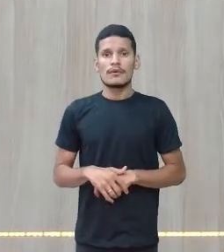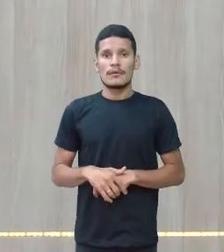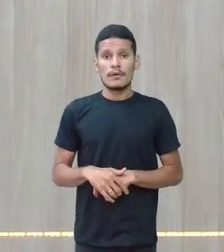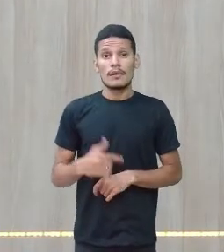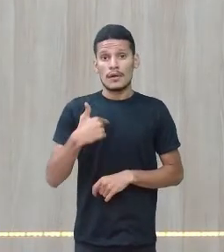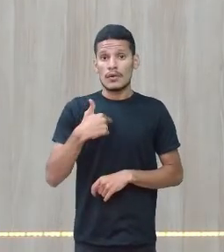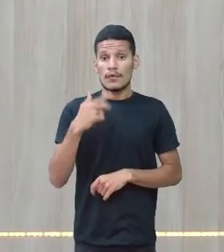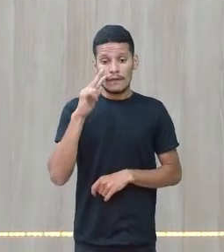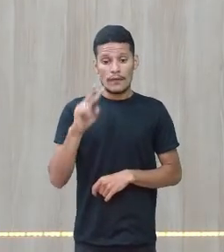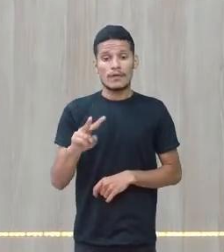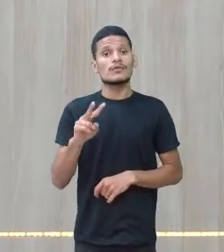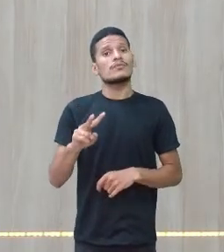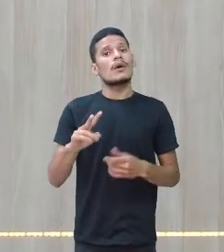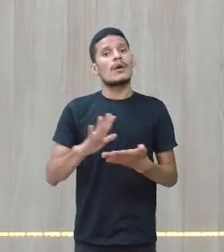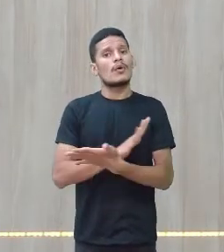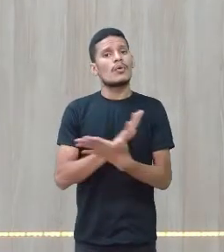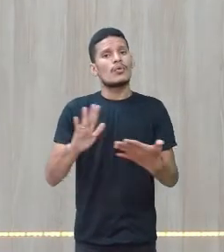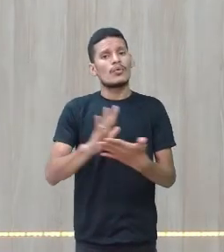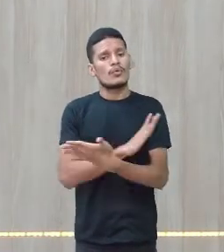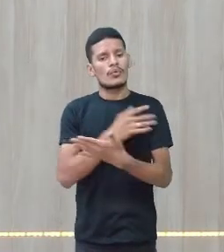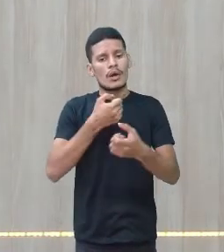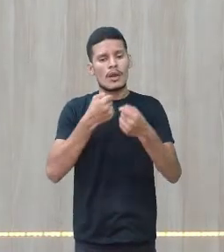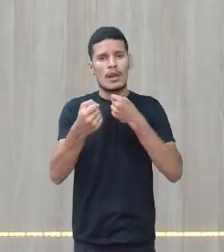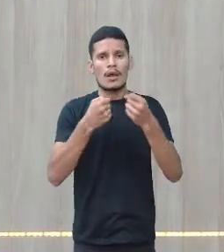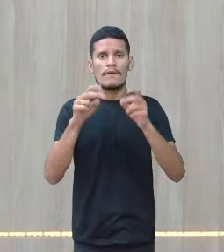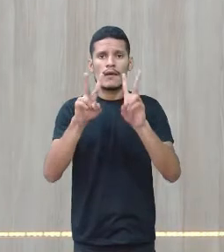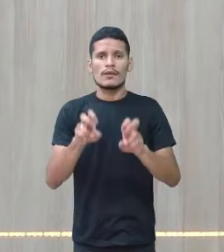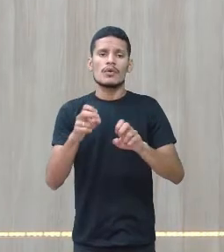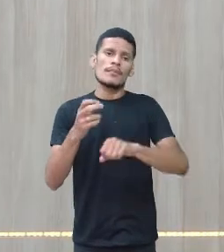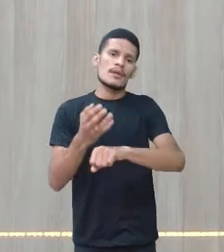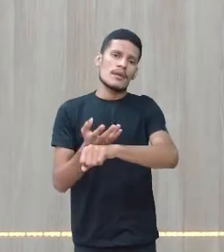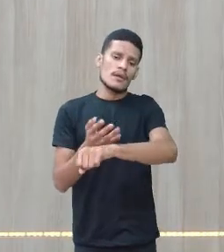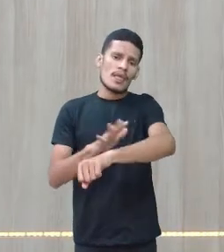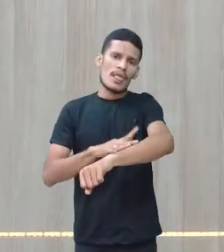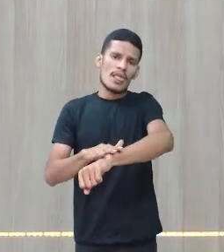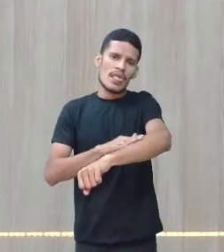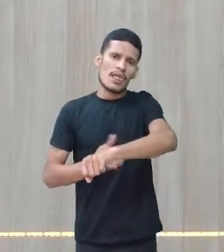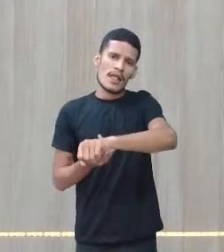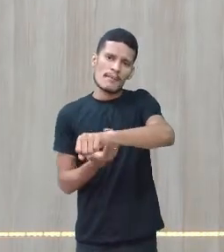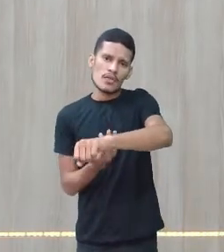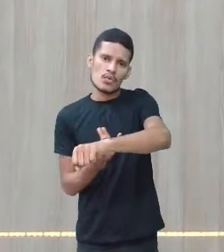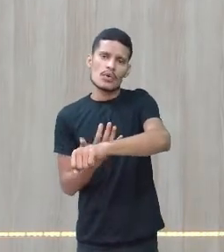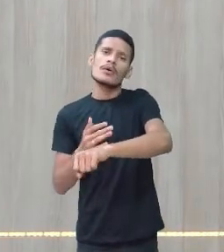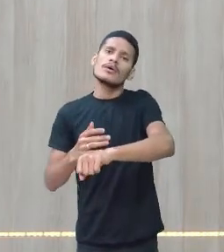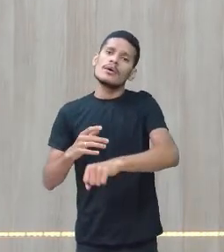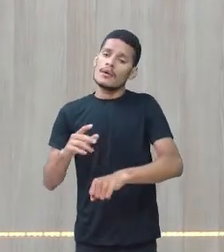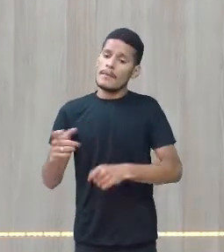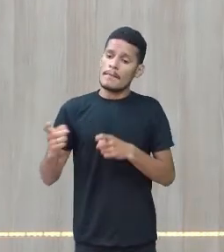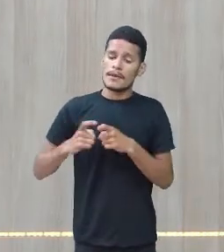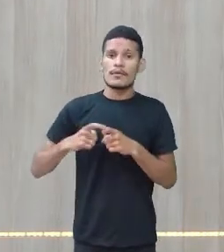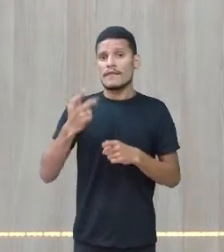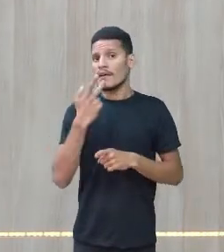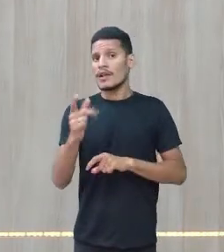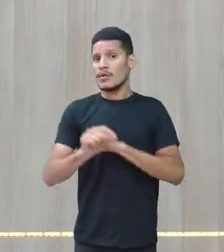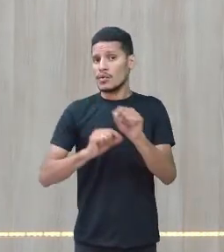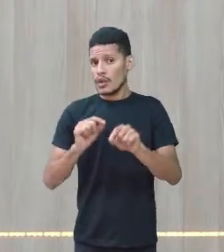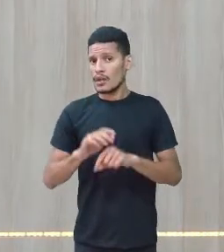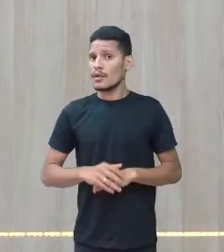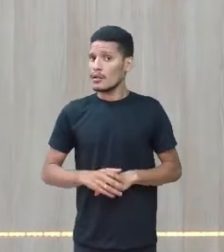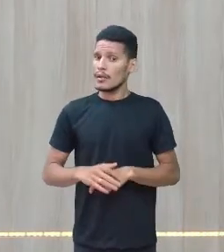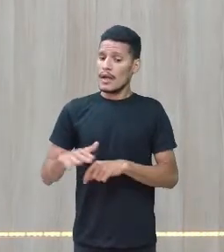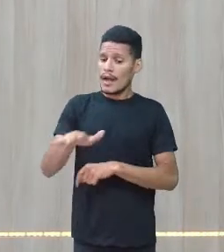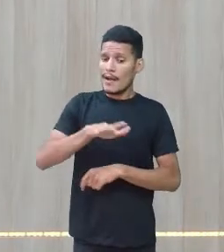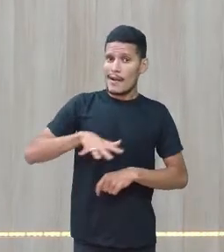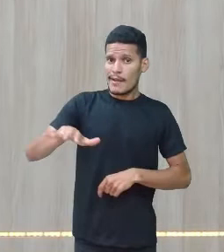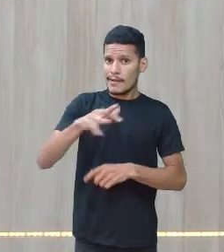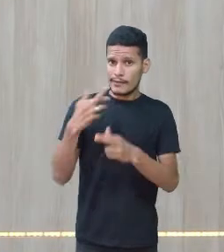quando vejo alguma reportagem falando de queimadura, estão sempre lá os especialistas, os médicos, principalmente o médico lá responsável por essa